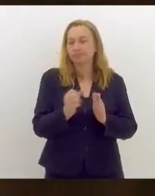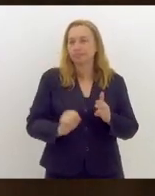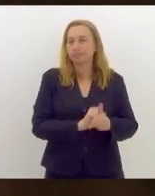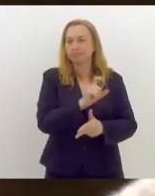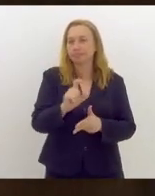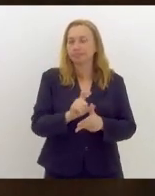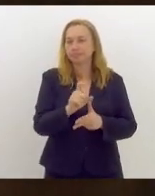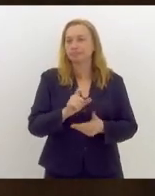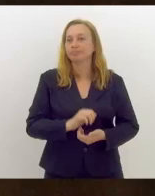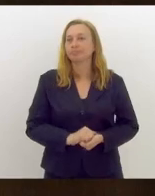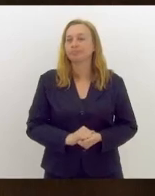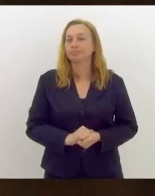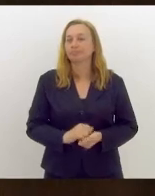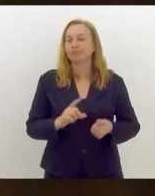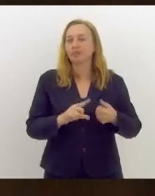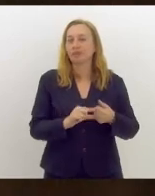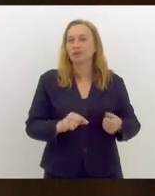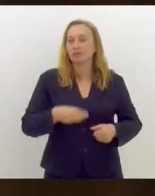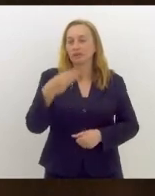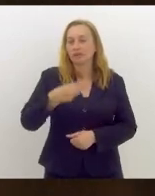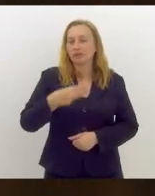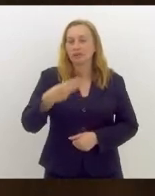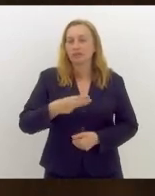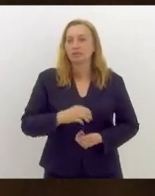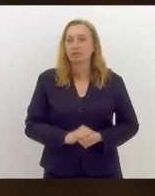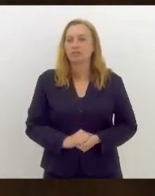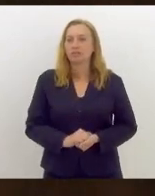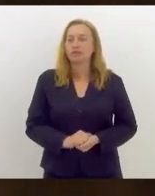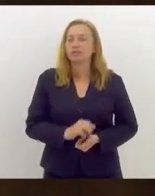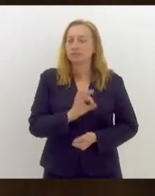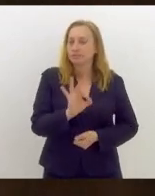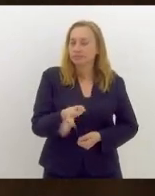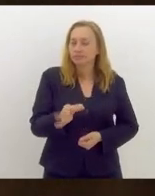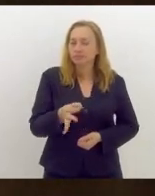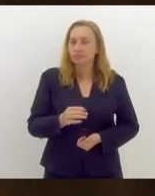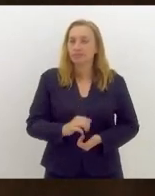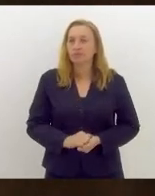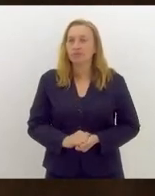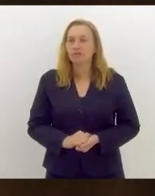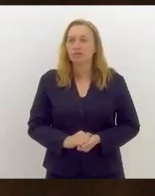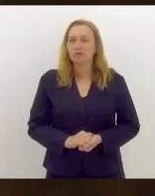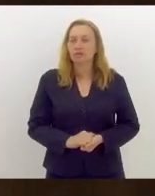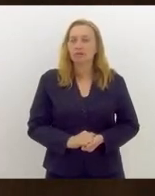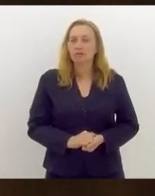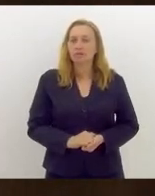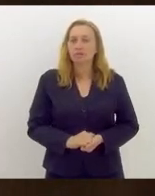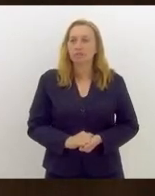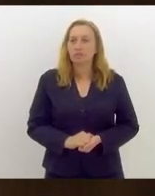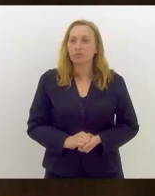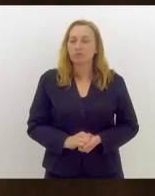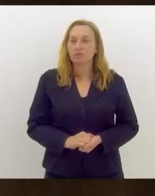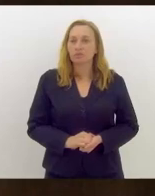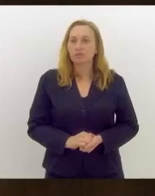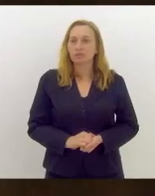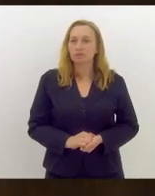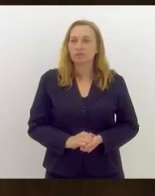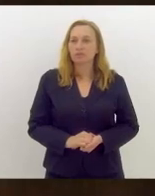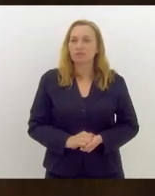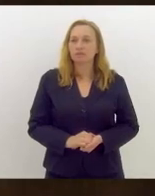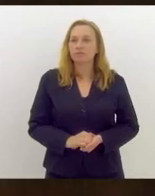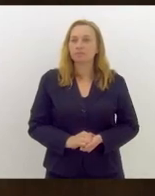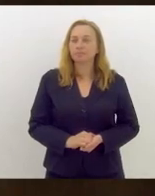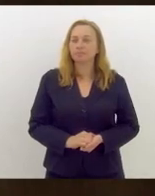disposto no artigo 3º exatamente para que o princípio da